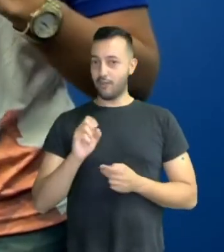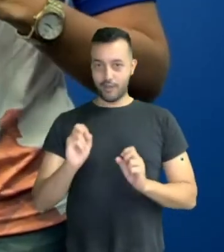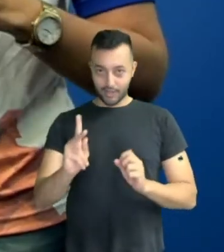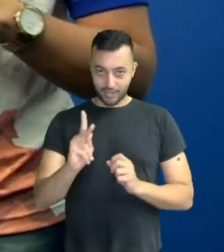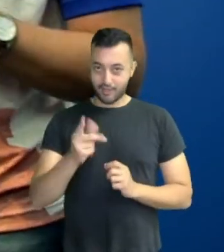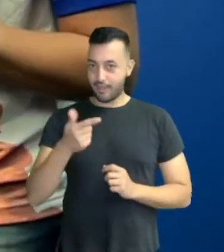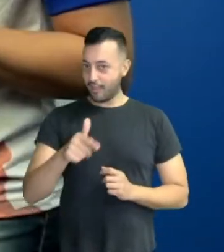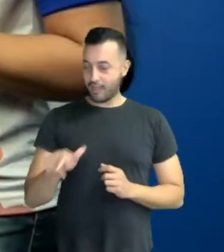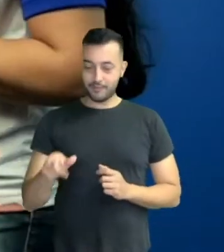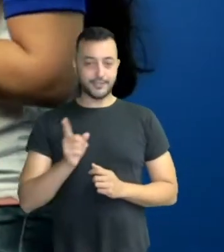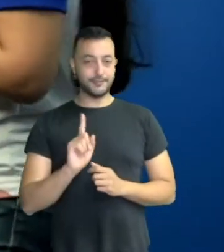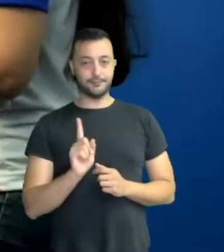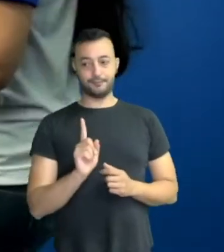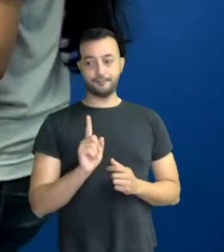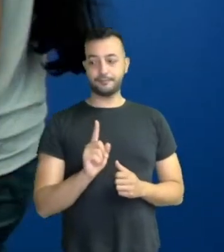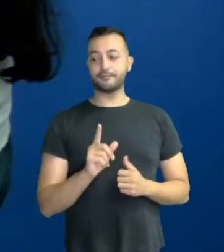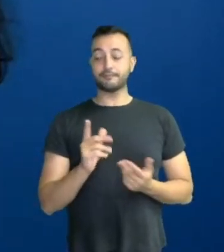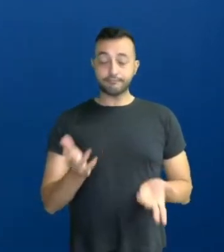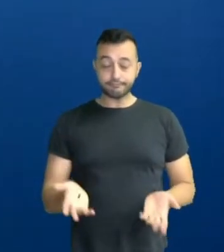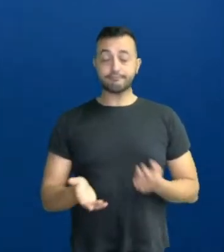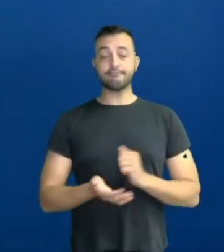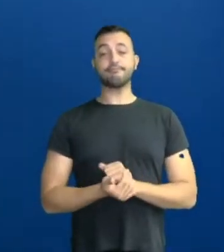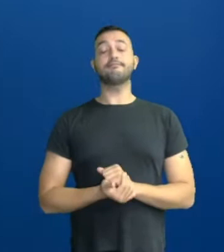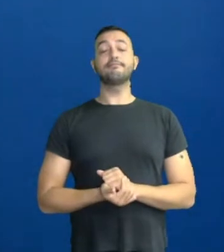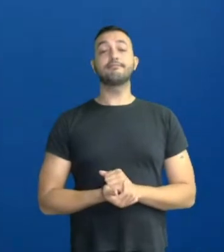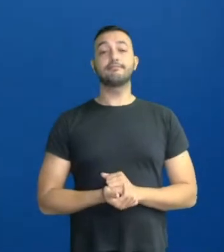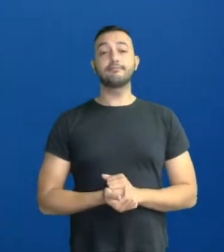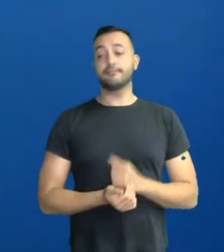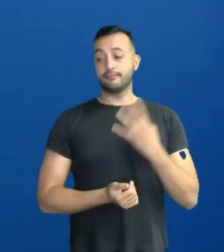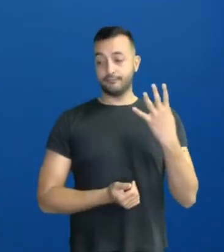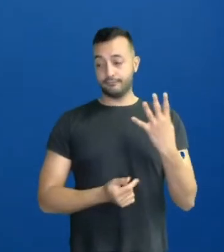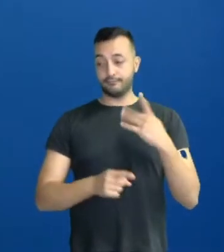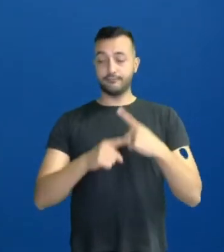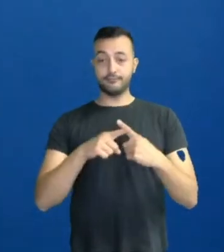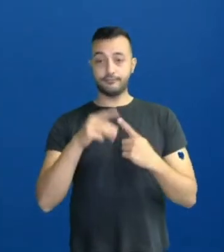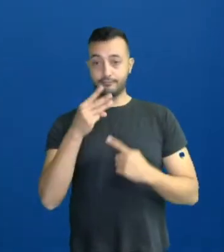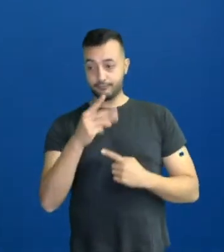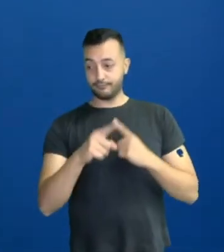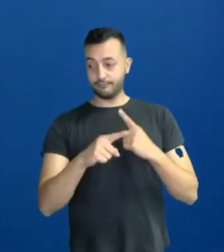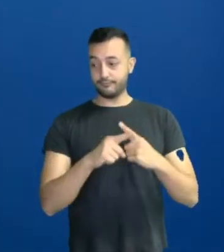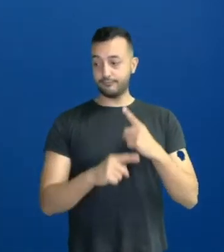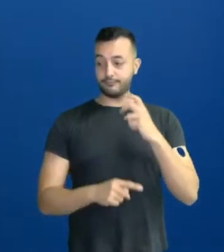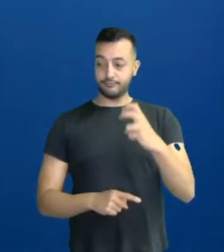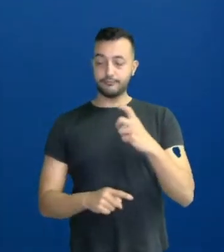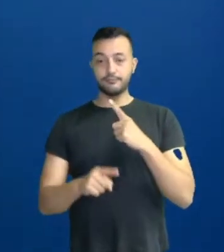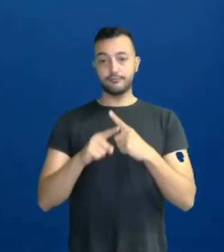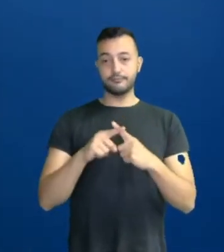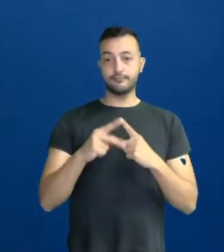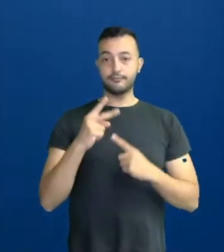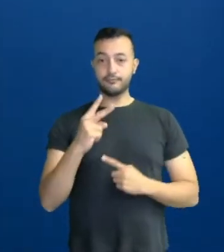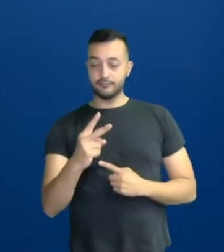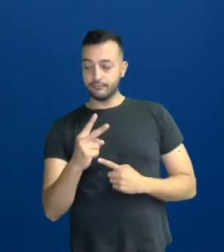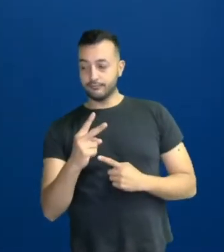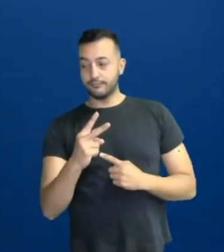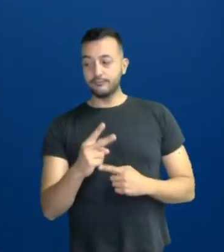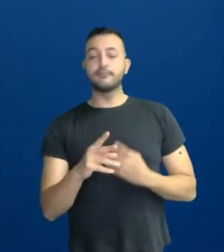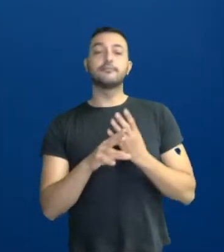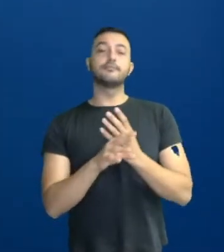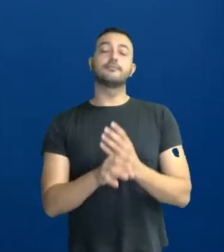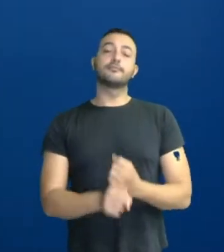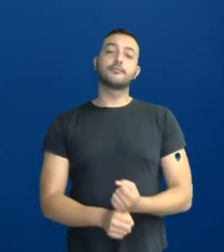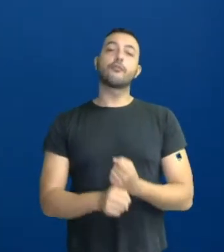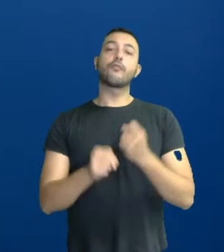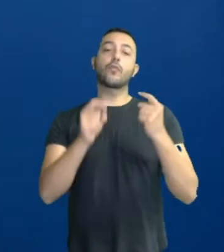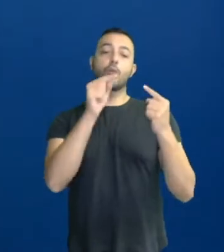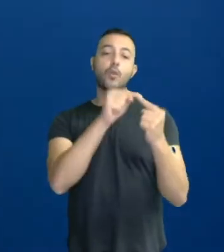vai ficar repetido. Então, eu tenho o seguinte, ó. 4 vezes 3 vezes 5 vezes 2. Igual a